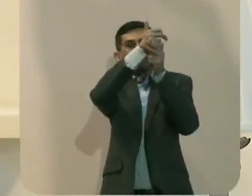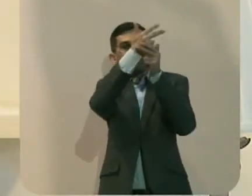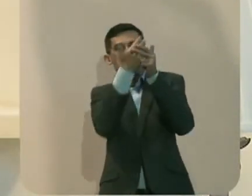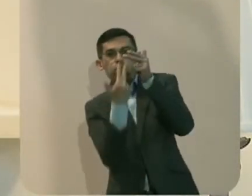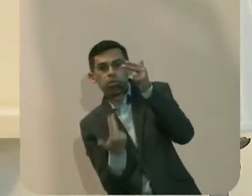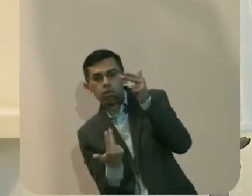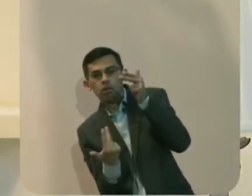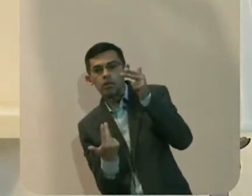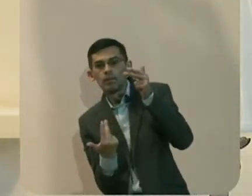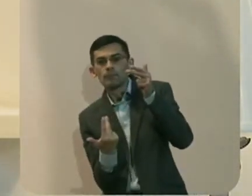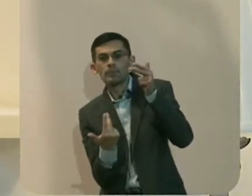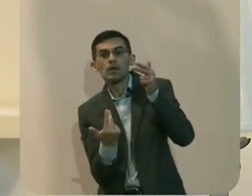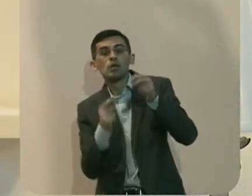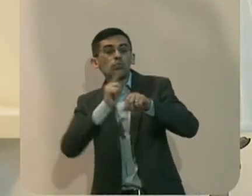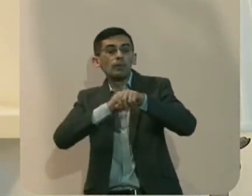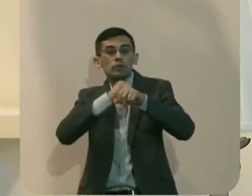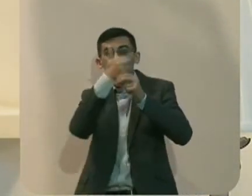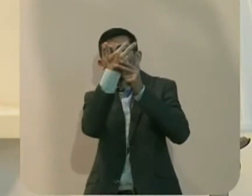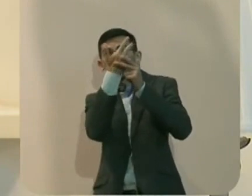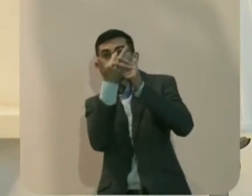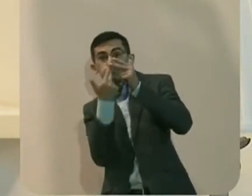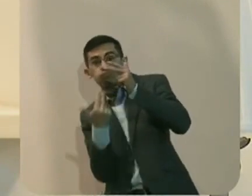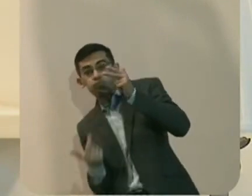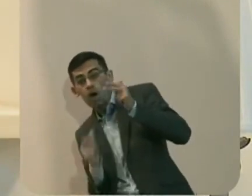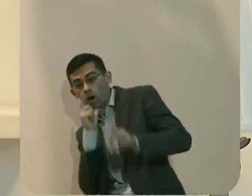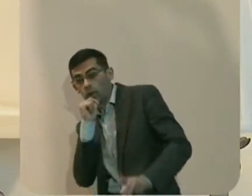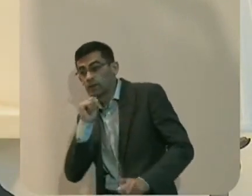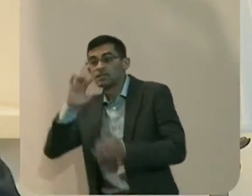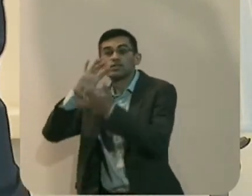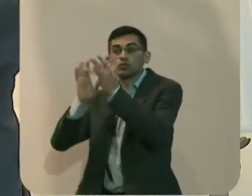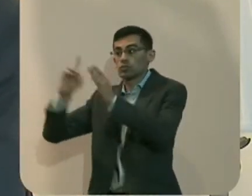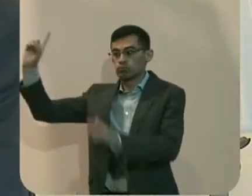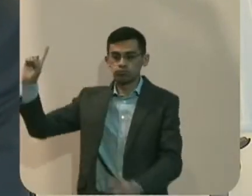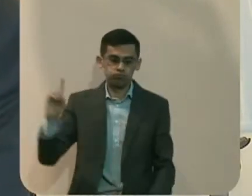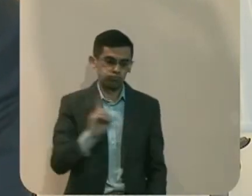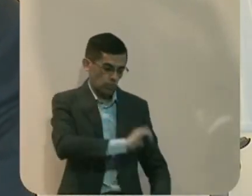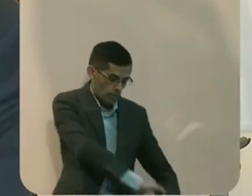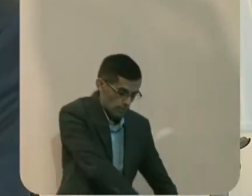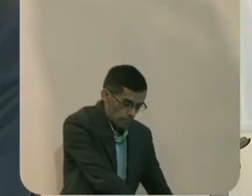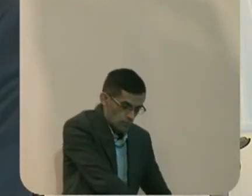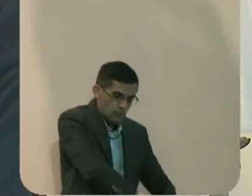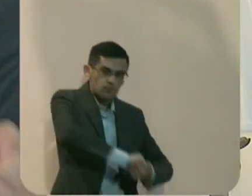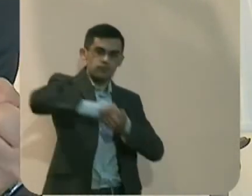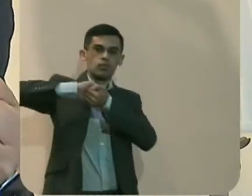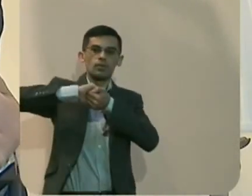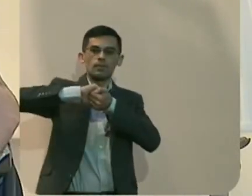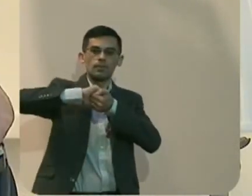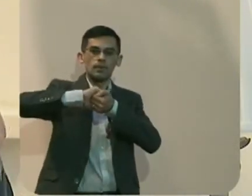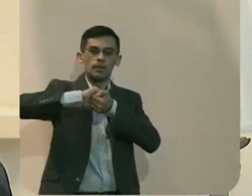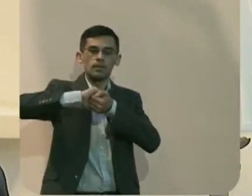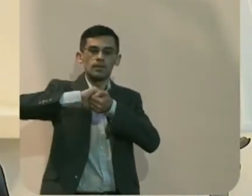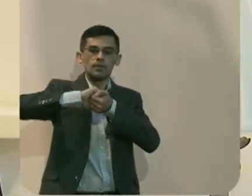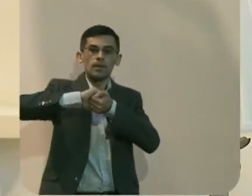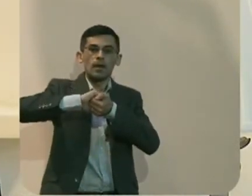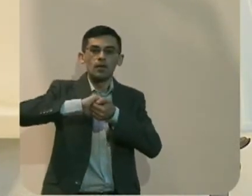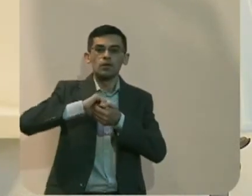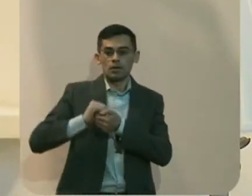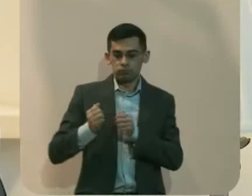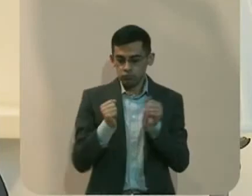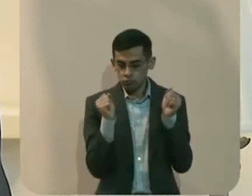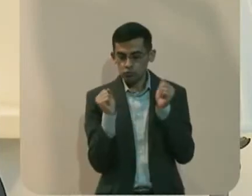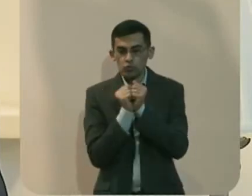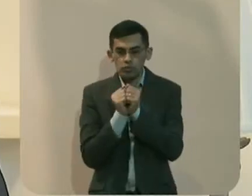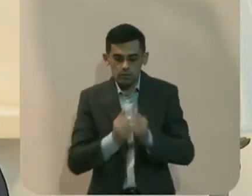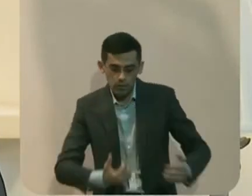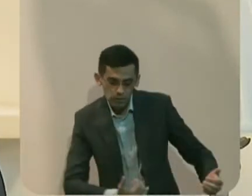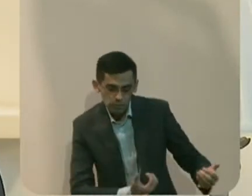afundou. E quando ele afundou, Jesus teve que ir lá estender a mão para ele e puxá-lo e carregar